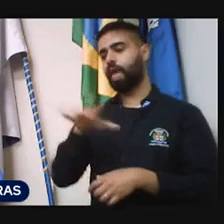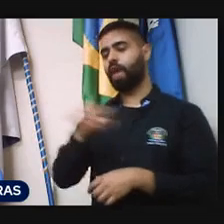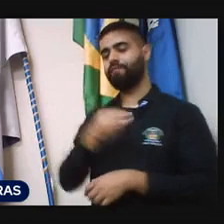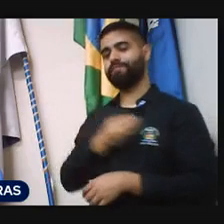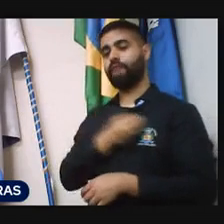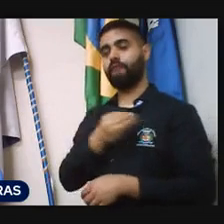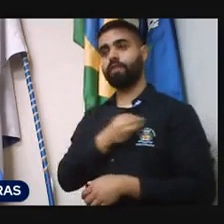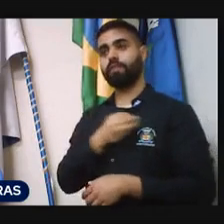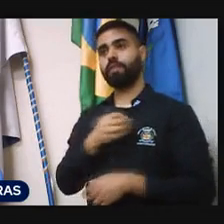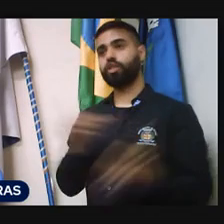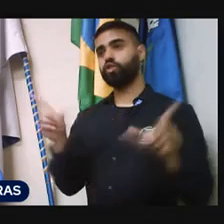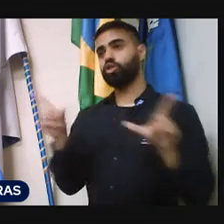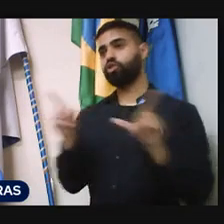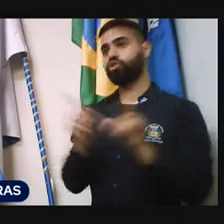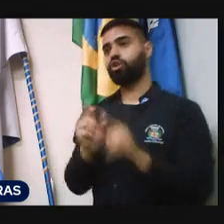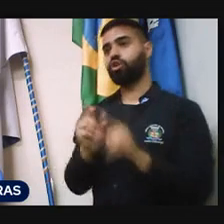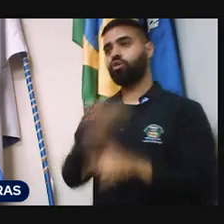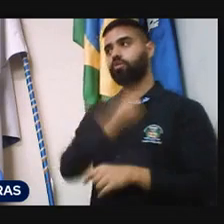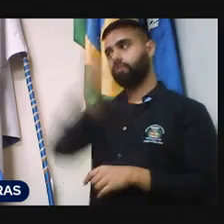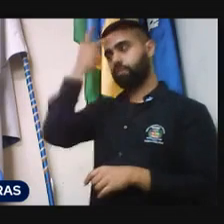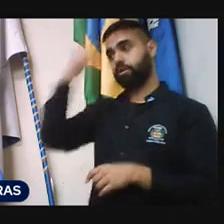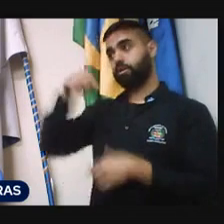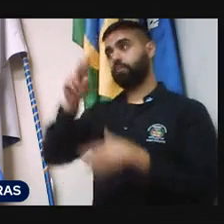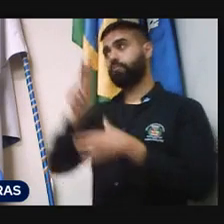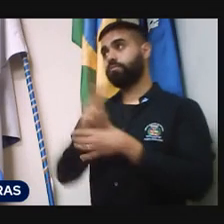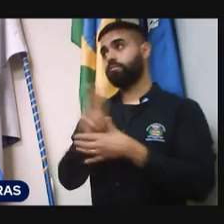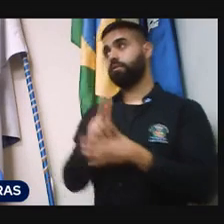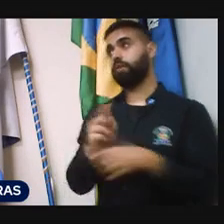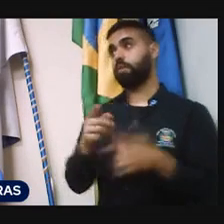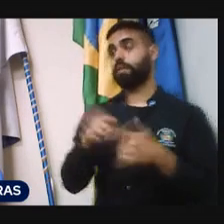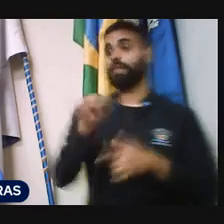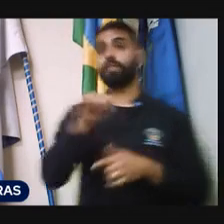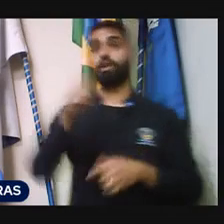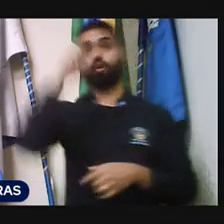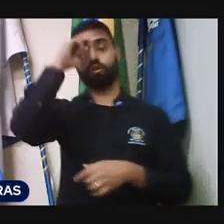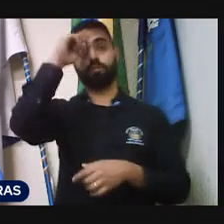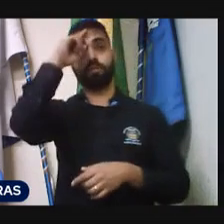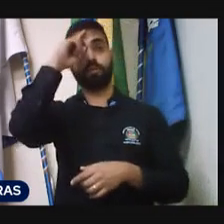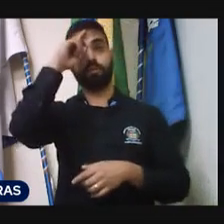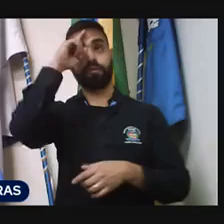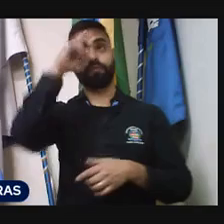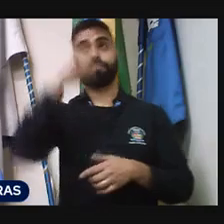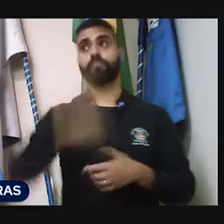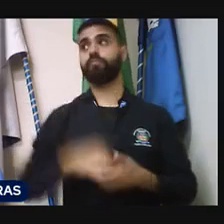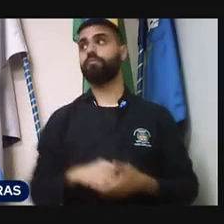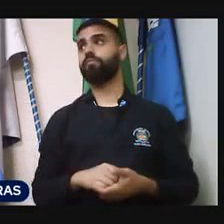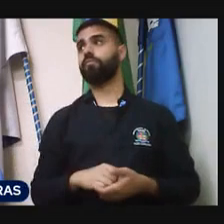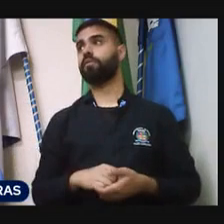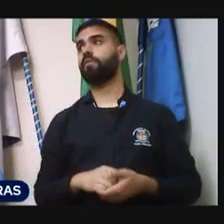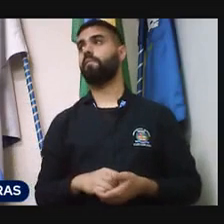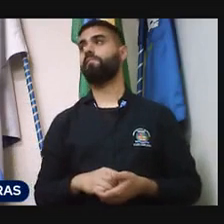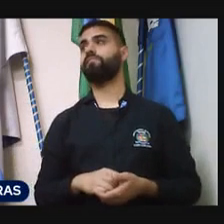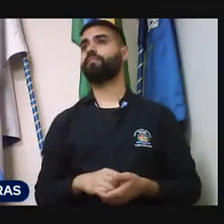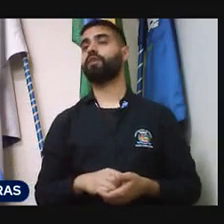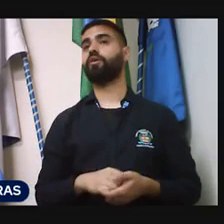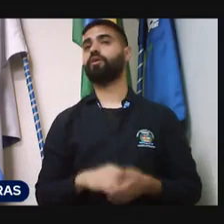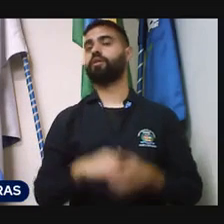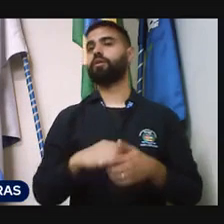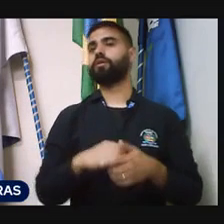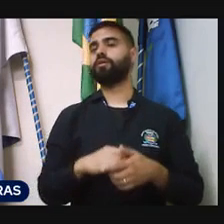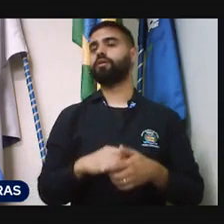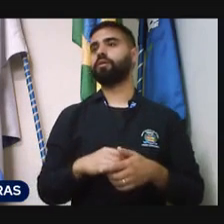e para desafogar Valença é porque se aquele hospital valencianos e quem me escuta não